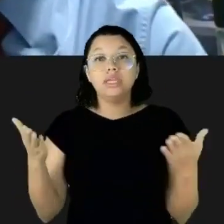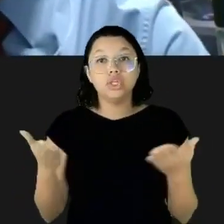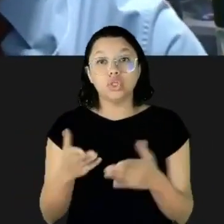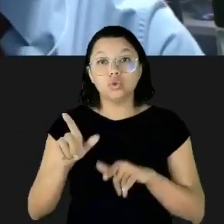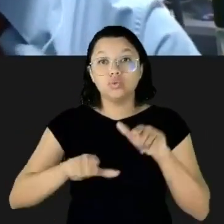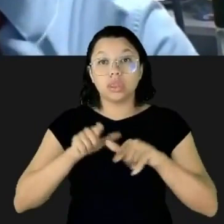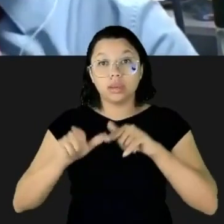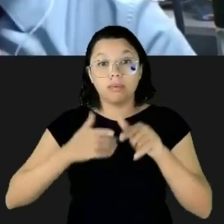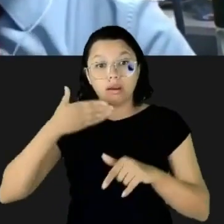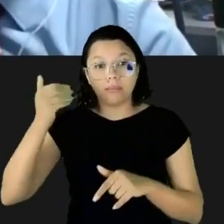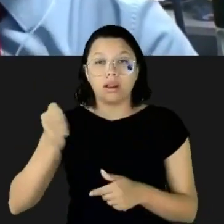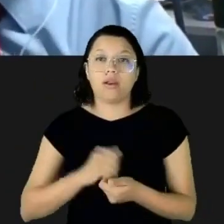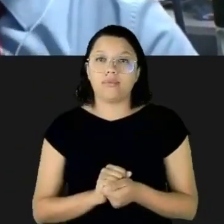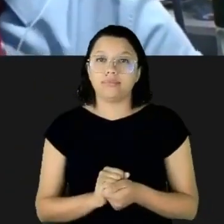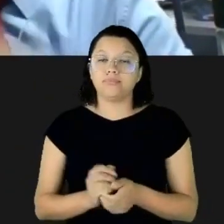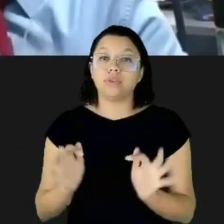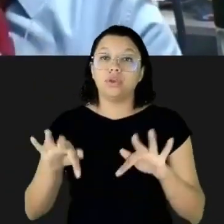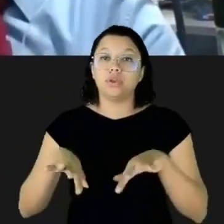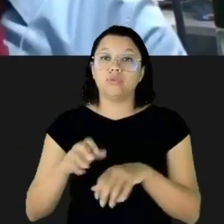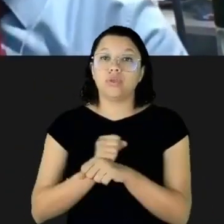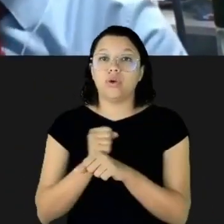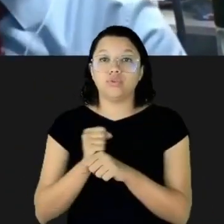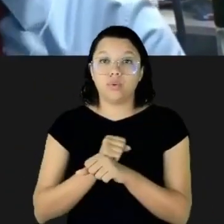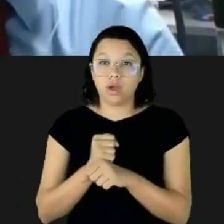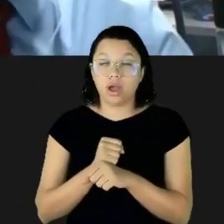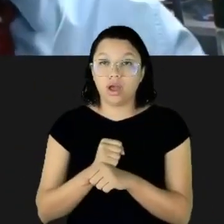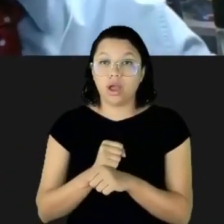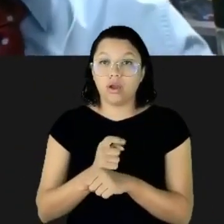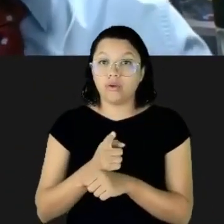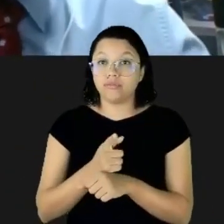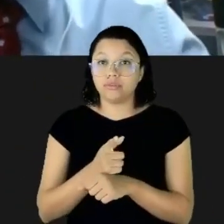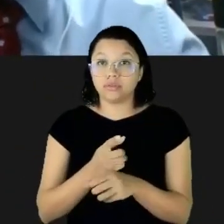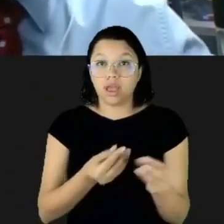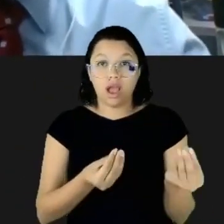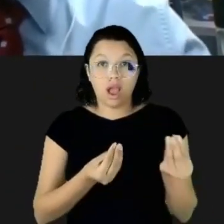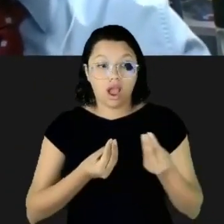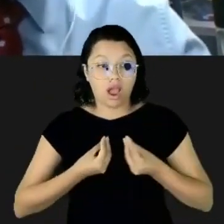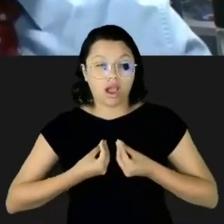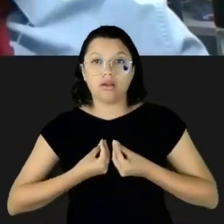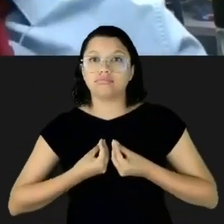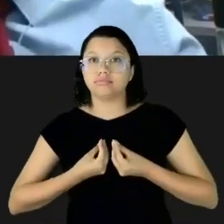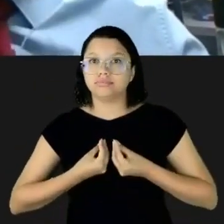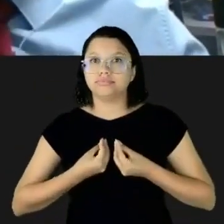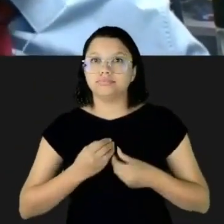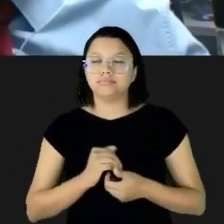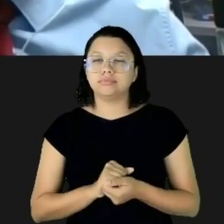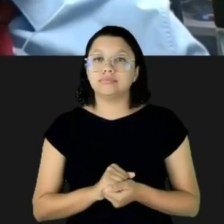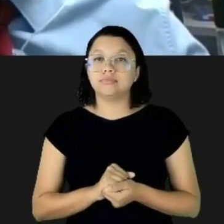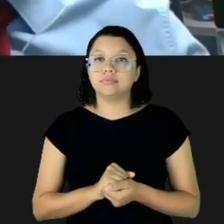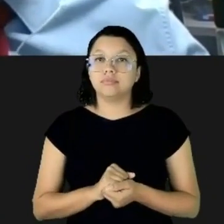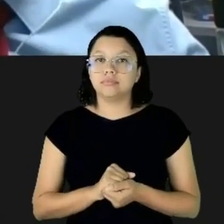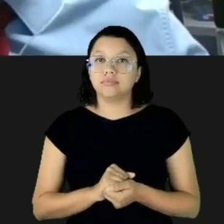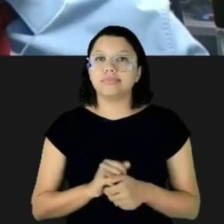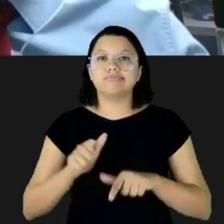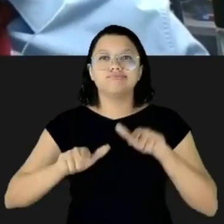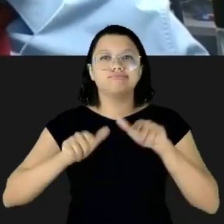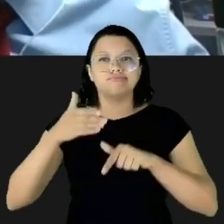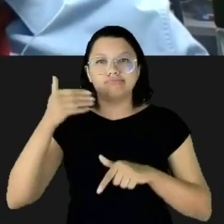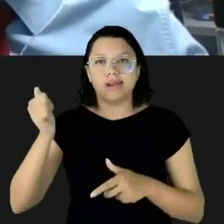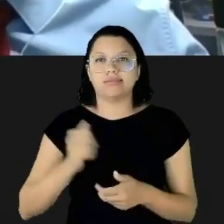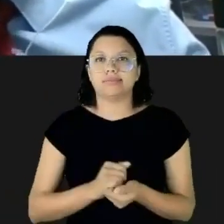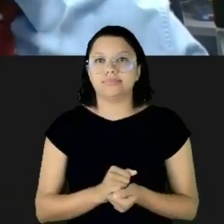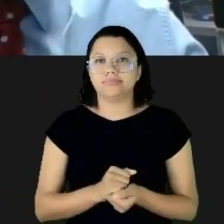você vai somando só e ao final de um ano você você ganhou em